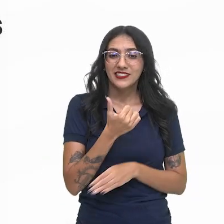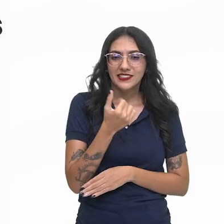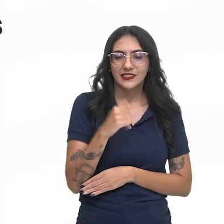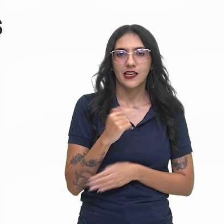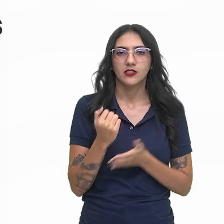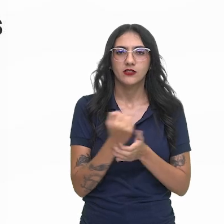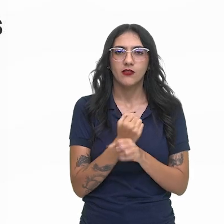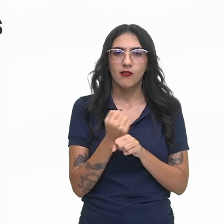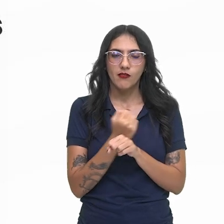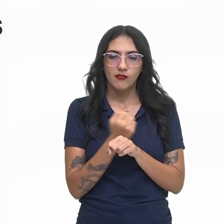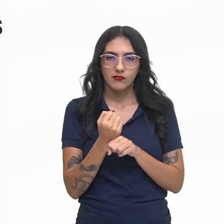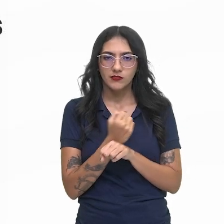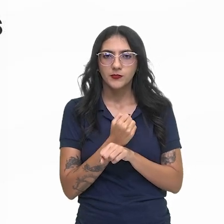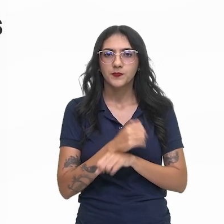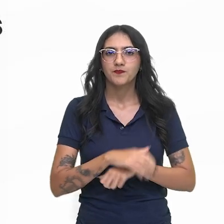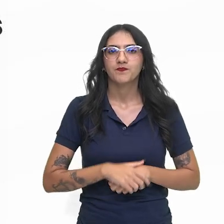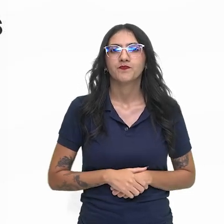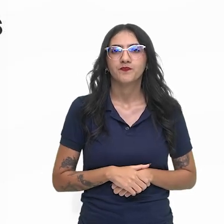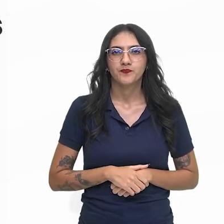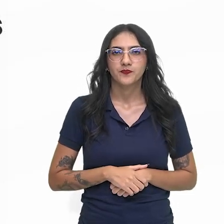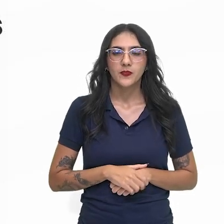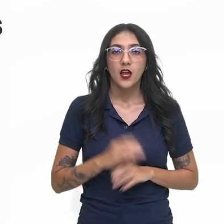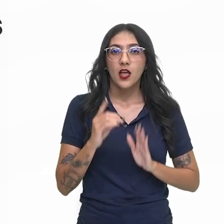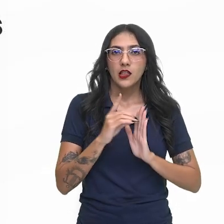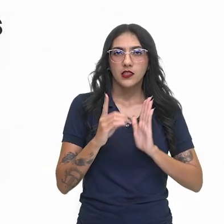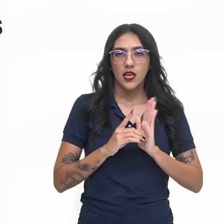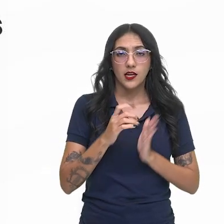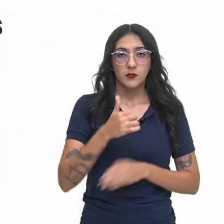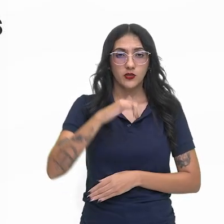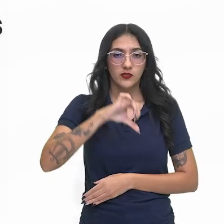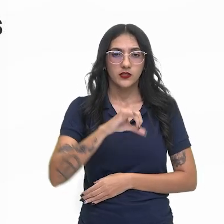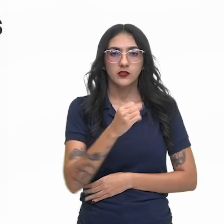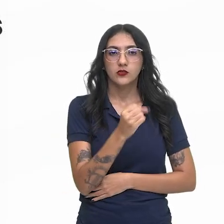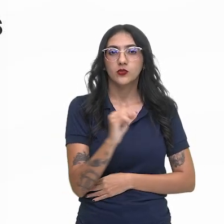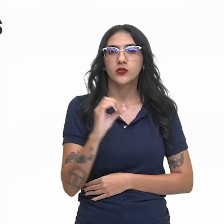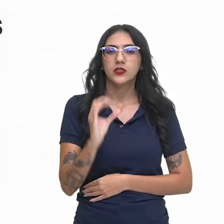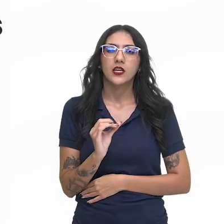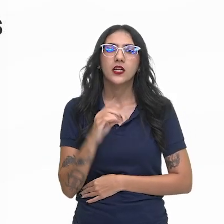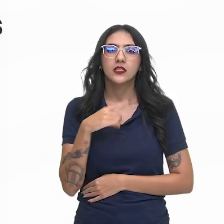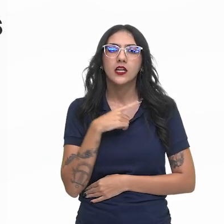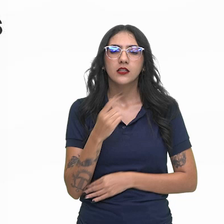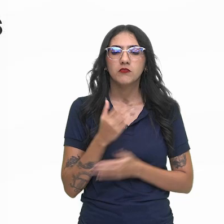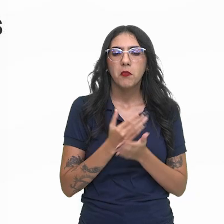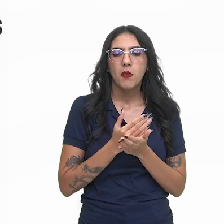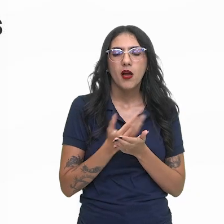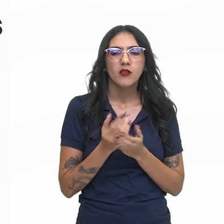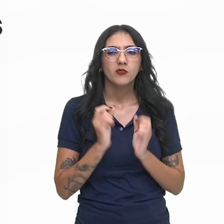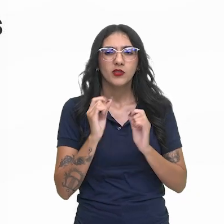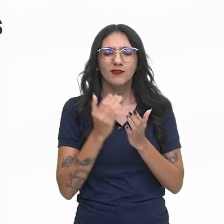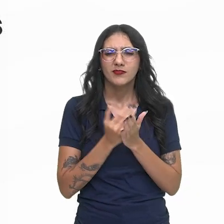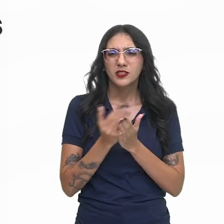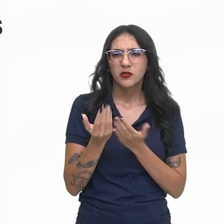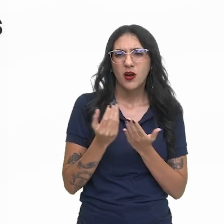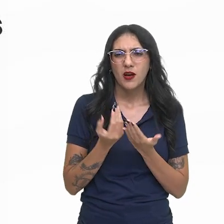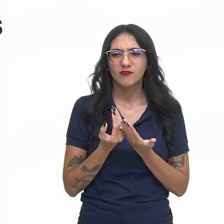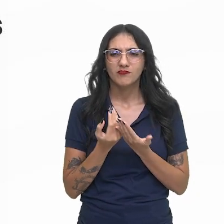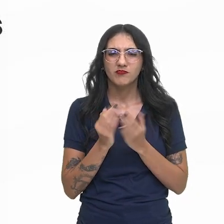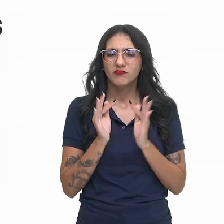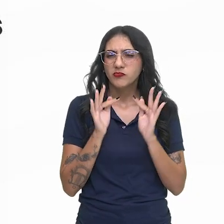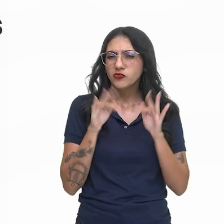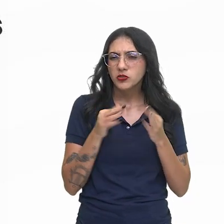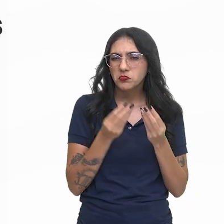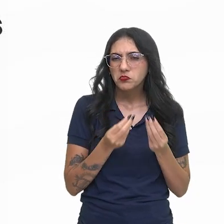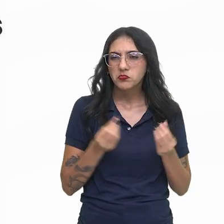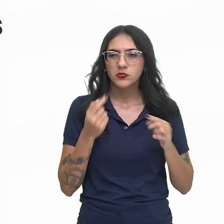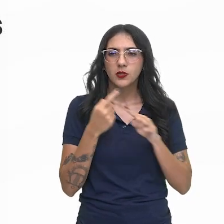regime. A partir da década de 1980, o regime começou a enfraquecer-se porque o apoio dos